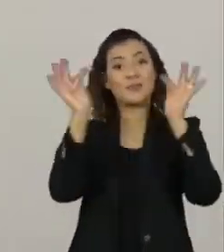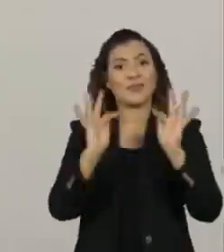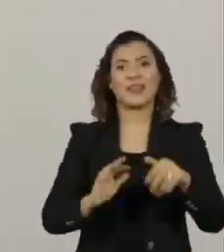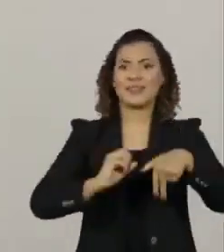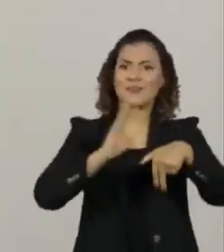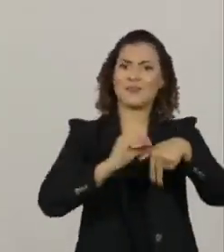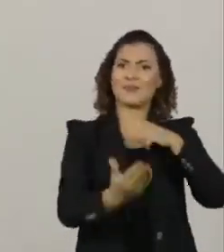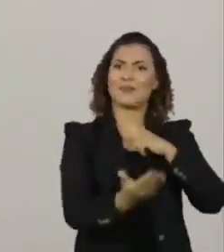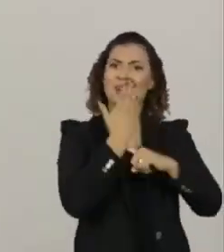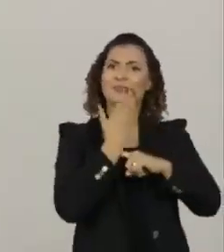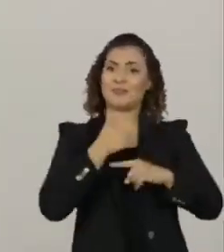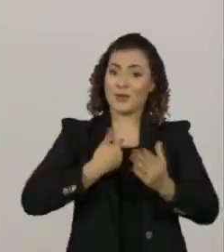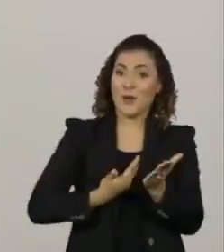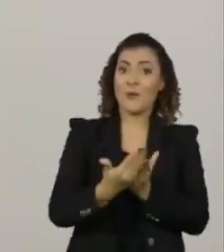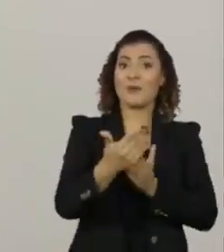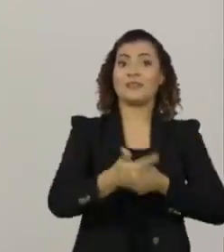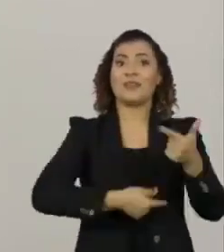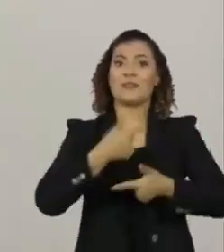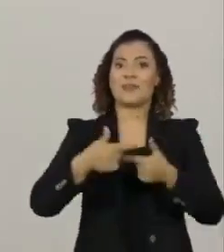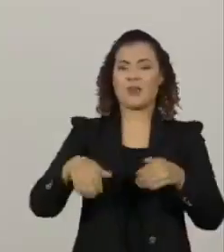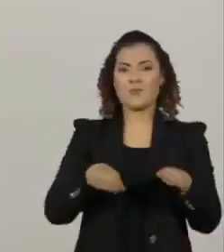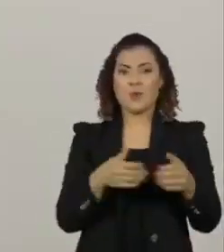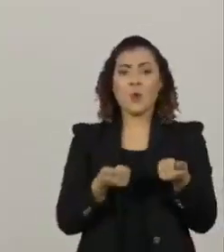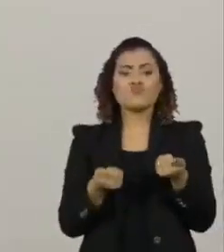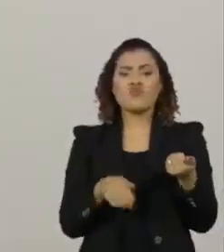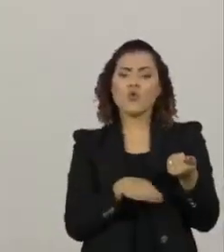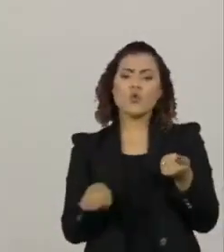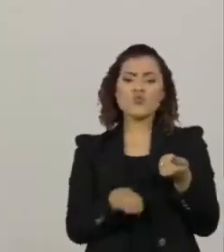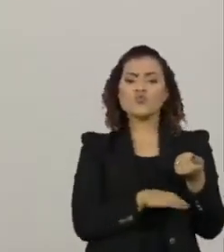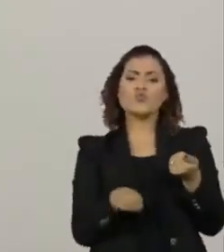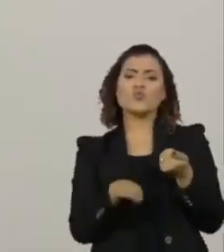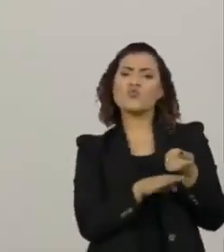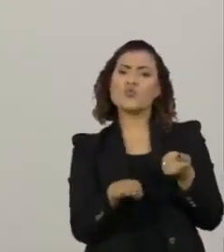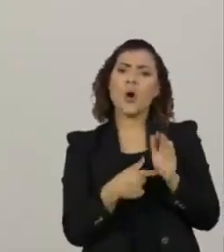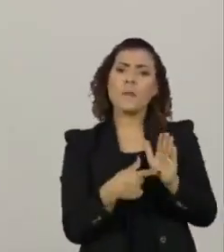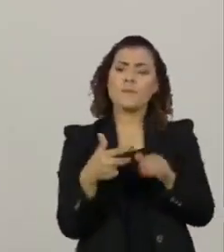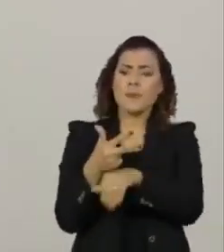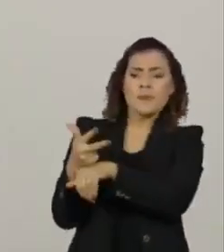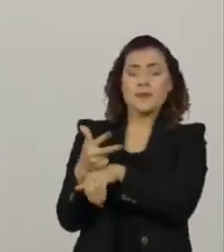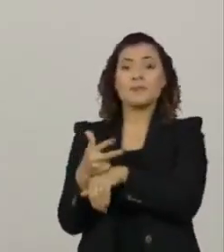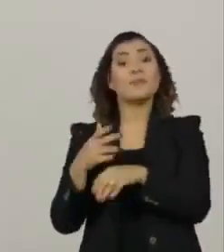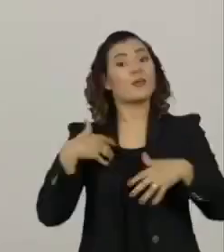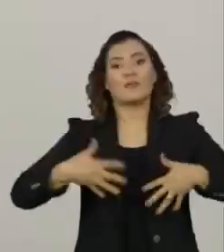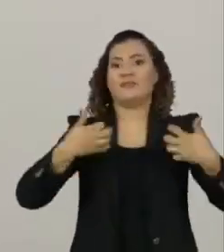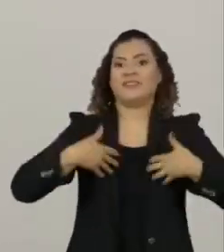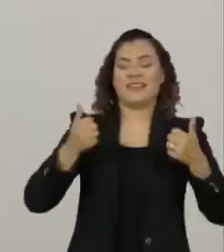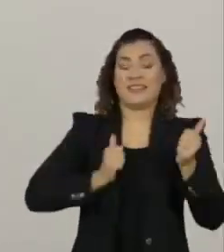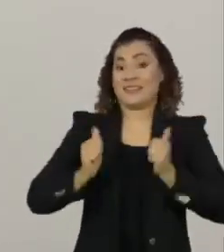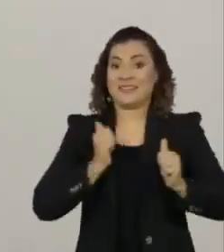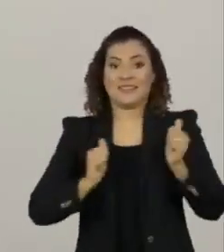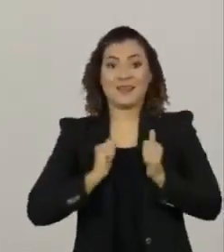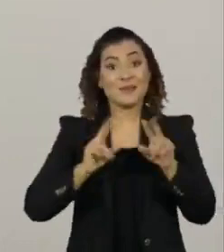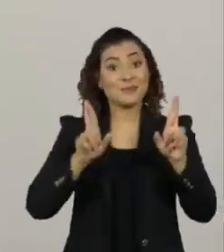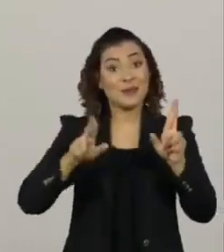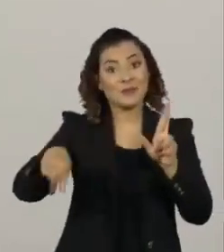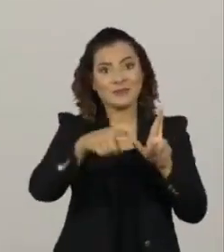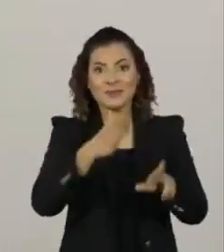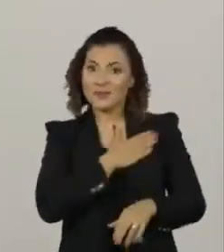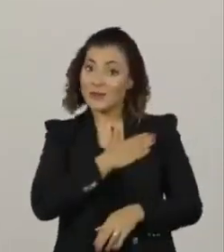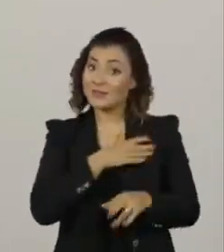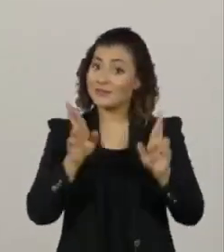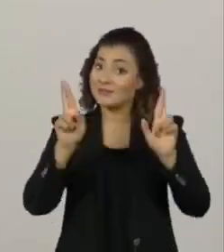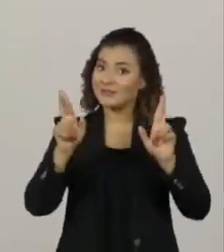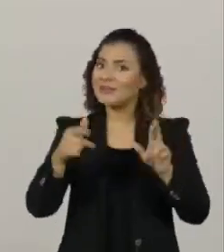Cultura que me ajudou tanto no começo da minha carreira do kart, mostrando as minhas corridas. Então tô empolgadíssimo, eu espero que vocês curtam